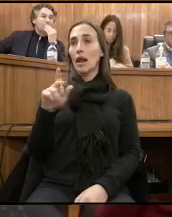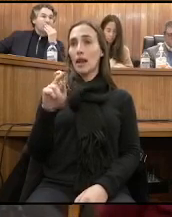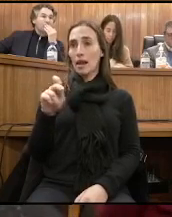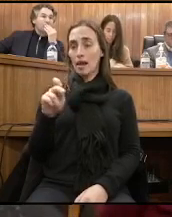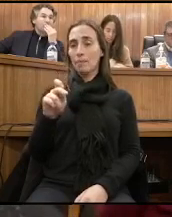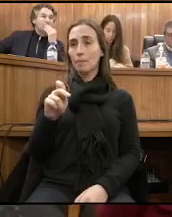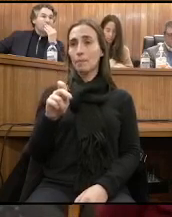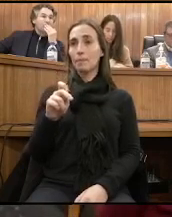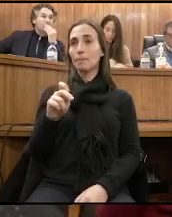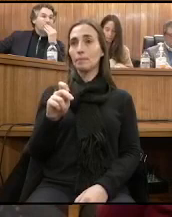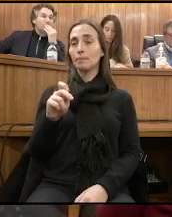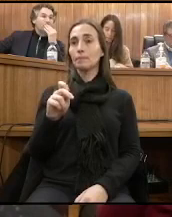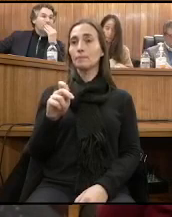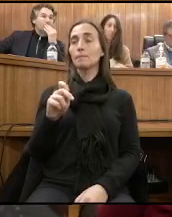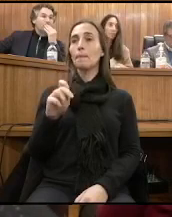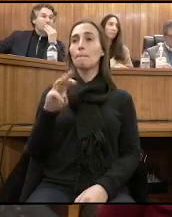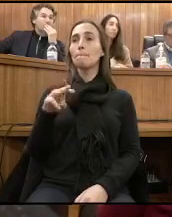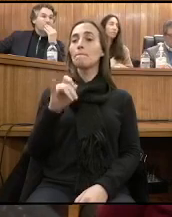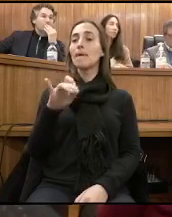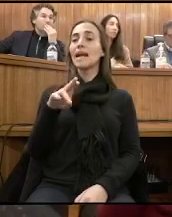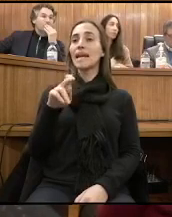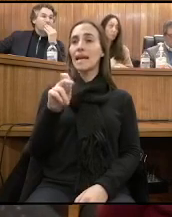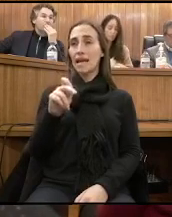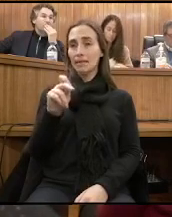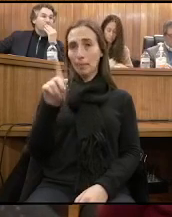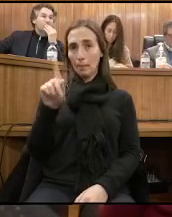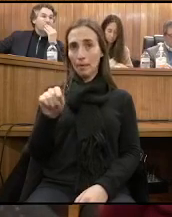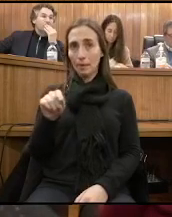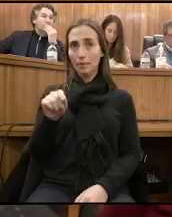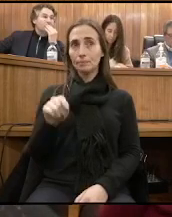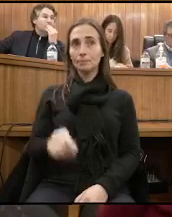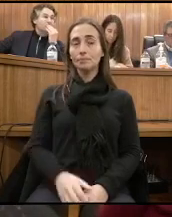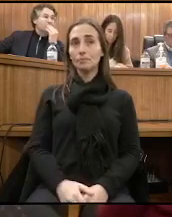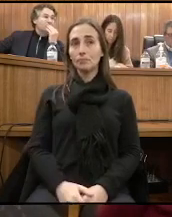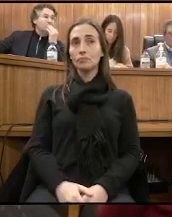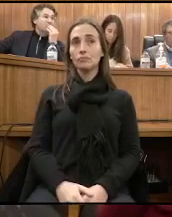presente. Maria Trindade Val também está.